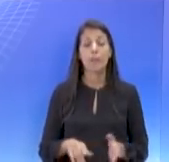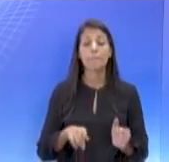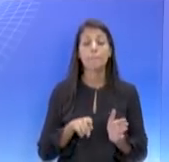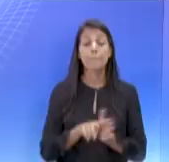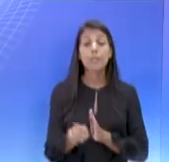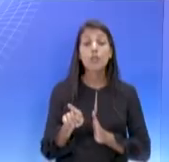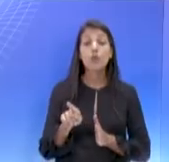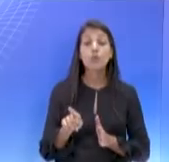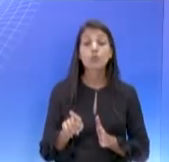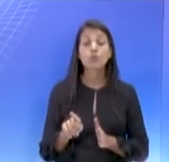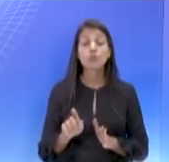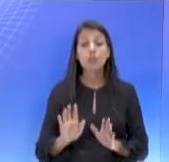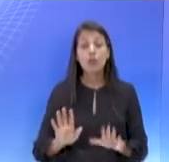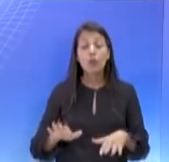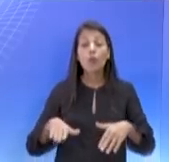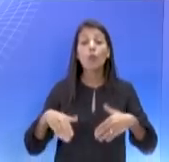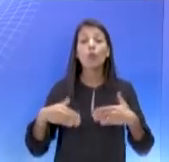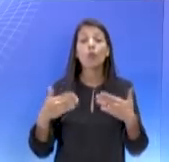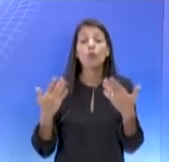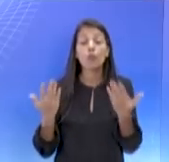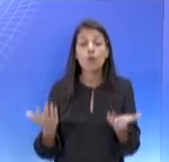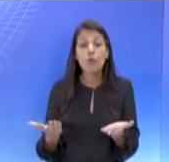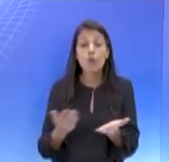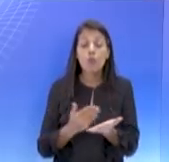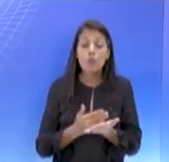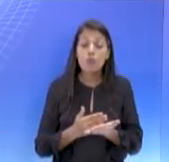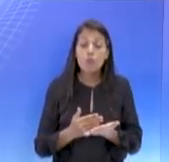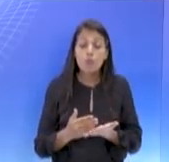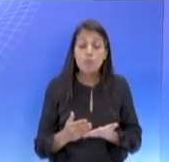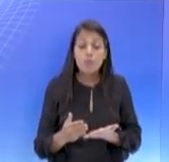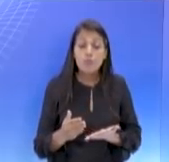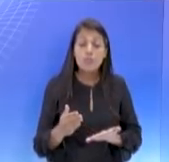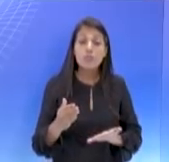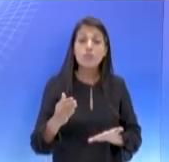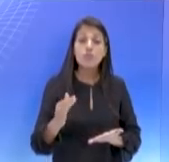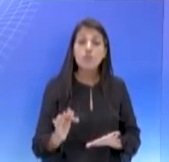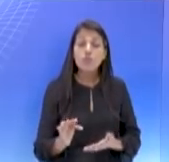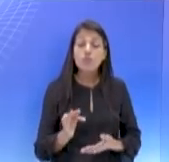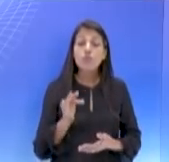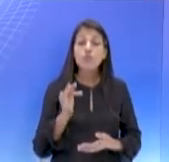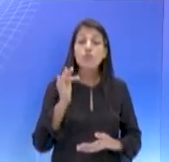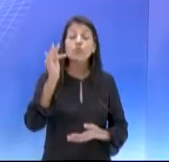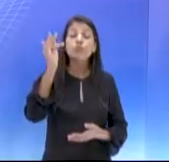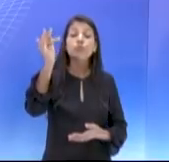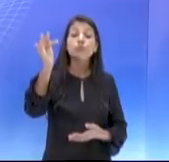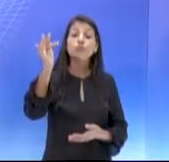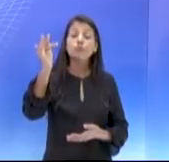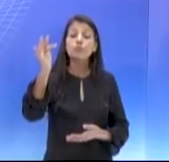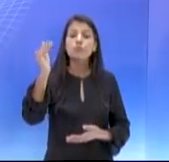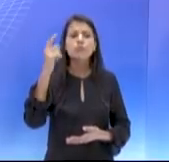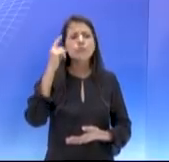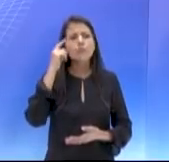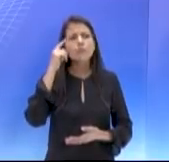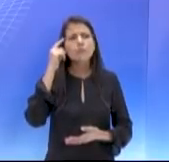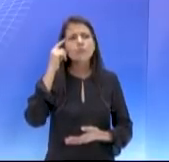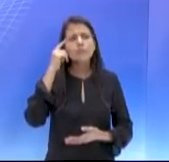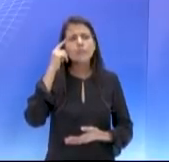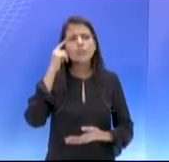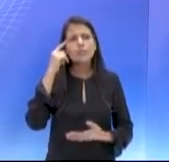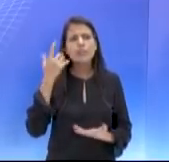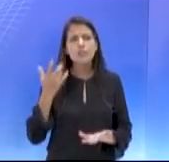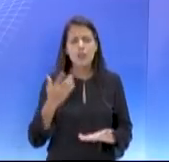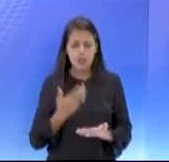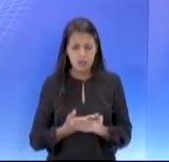futurismo? Epa! Aí, ó, a pergunta já está afirmando, é sobre o futurismo que se trata. Talvez você não tenha estudado sobre o